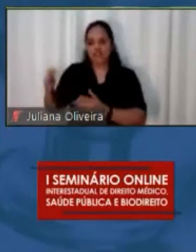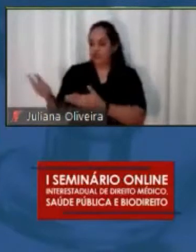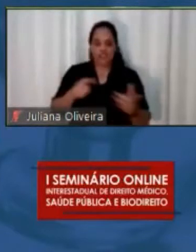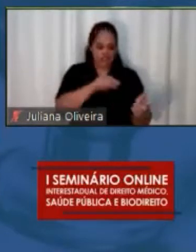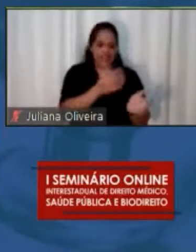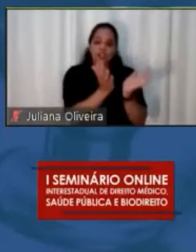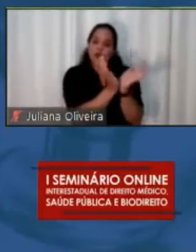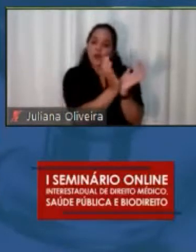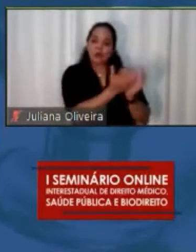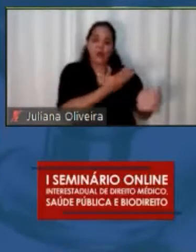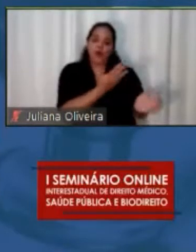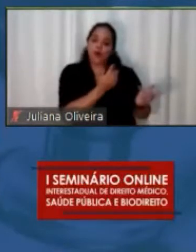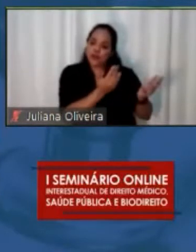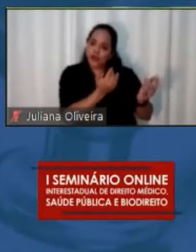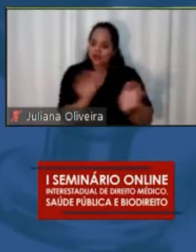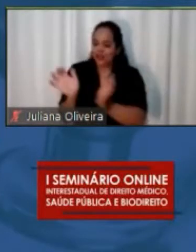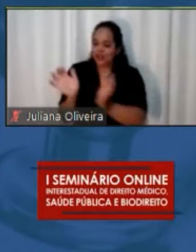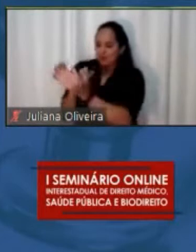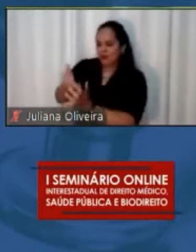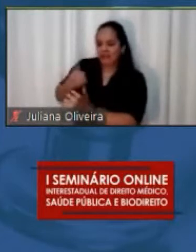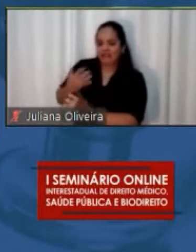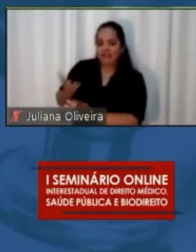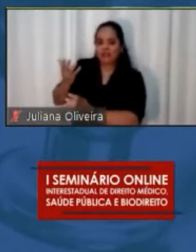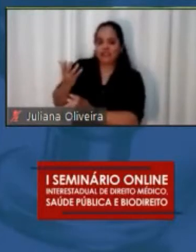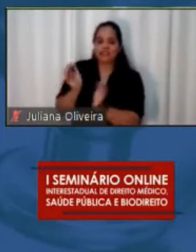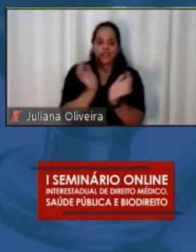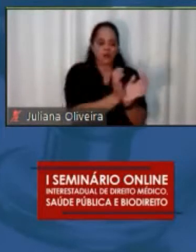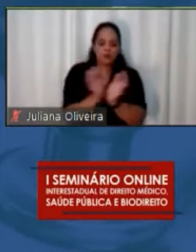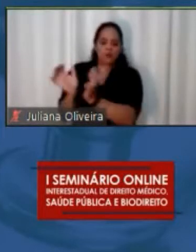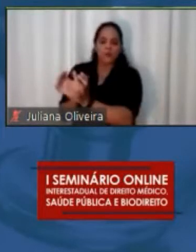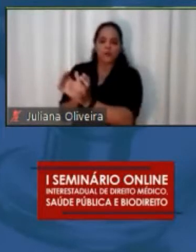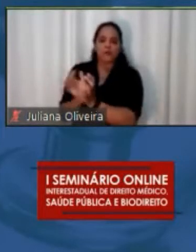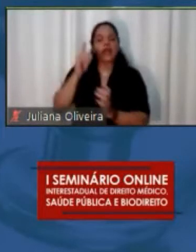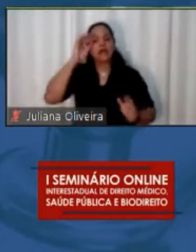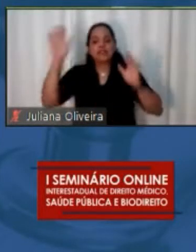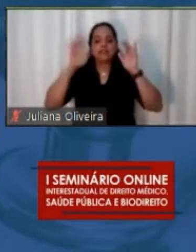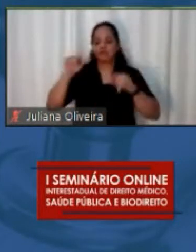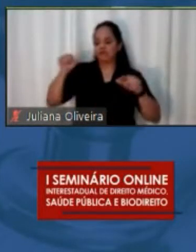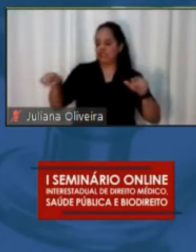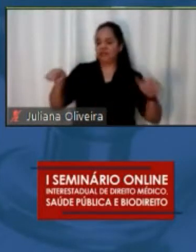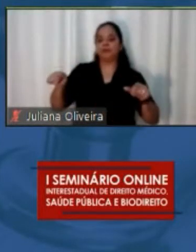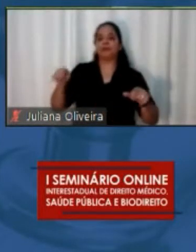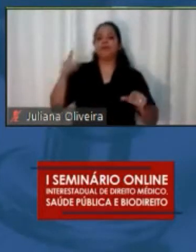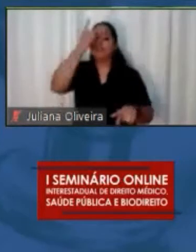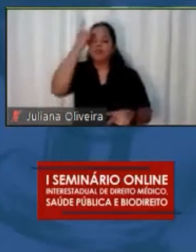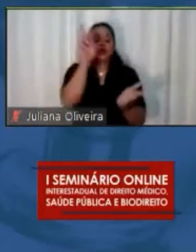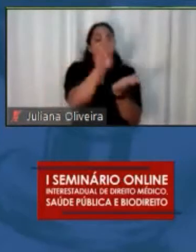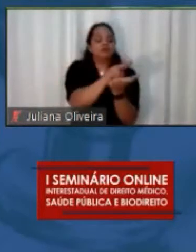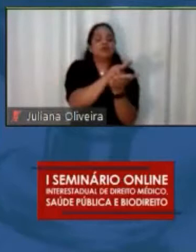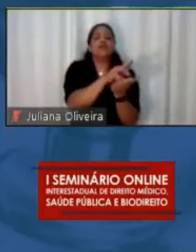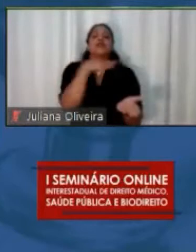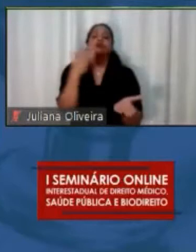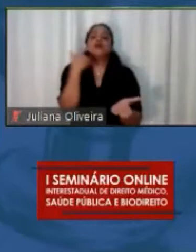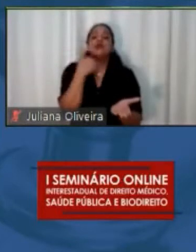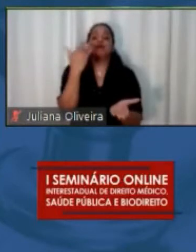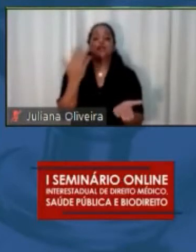grupo, a transfusão de sangue fez com que os pacientes morressem mais. Ou seja, nos pacientes menos